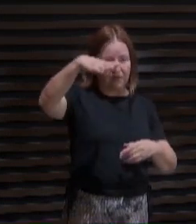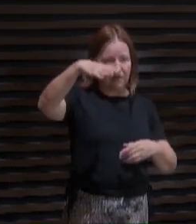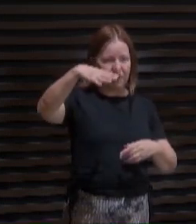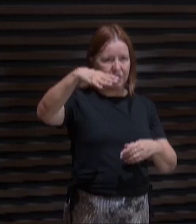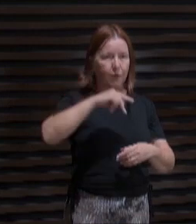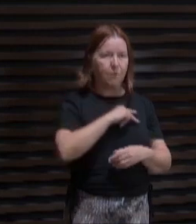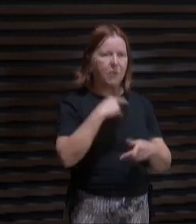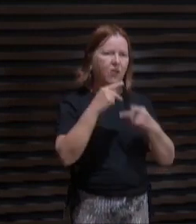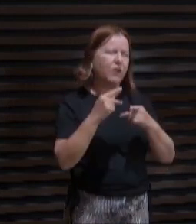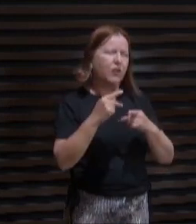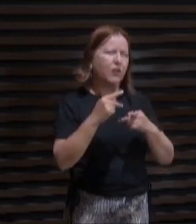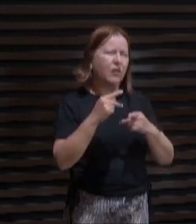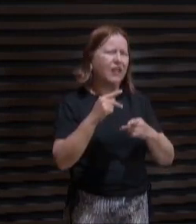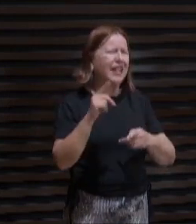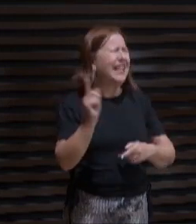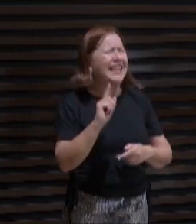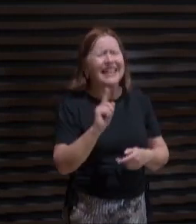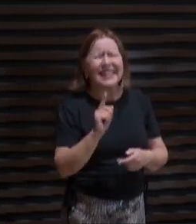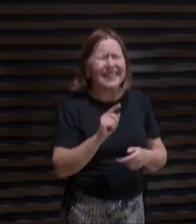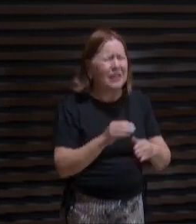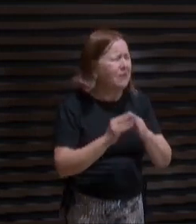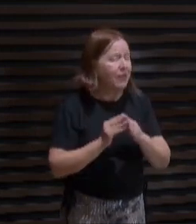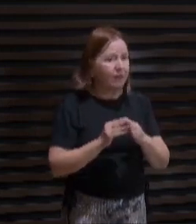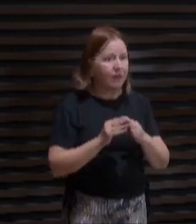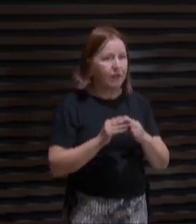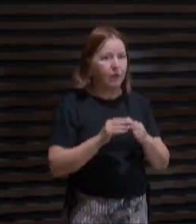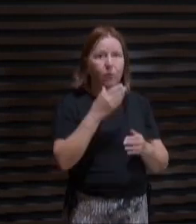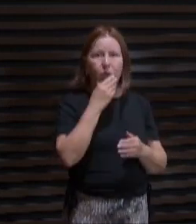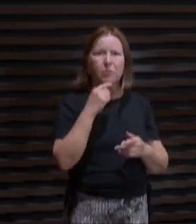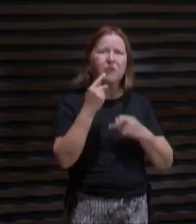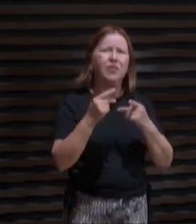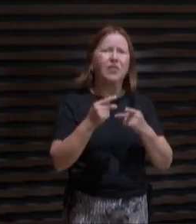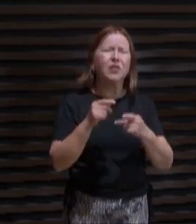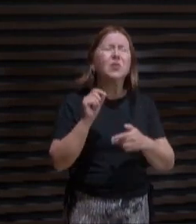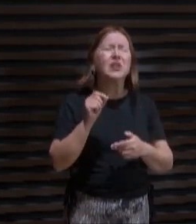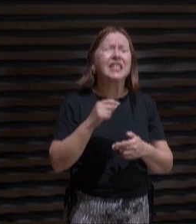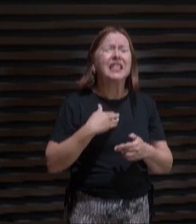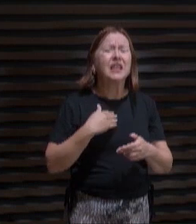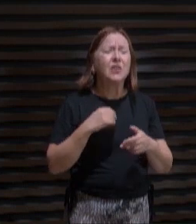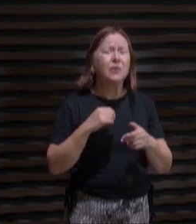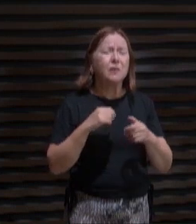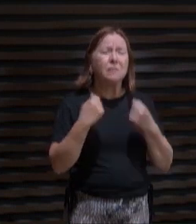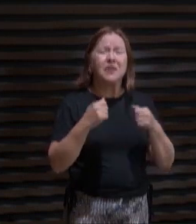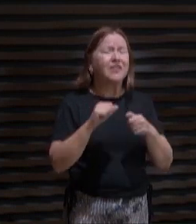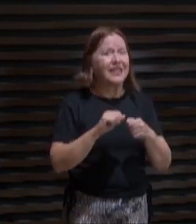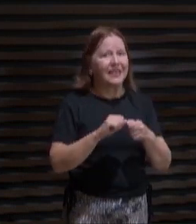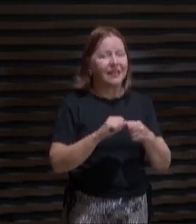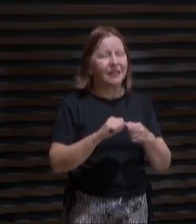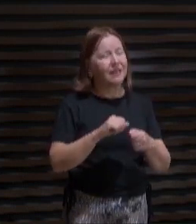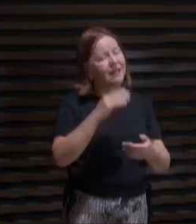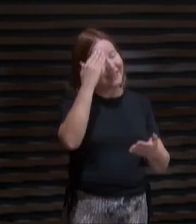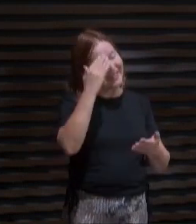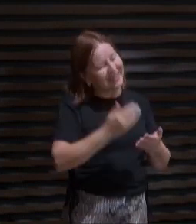faças isto. E ele disse: então o que eu devo fazer? Ele disse: crê no Senhor Jesus e